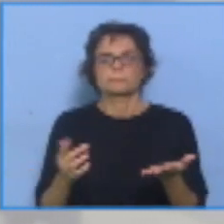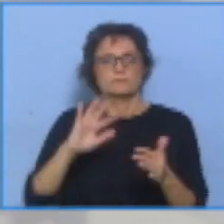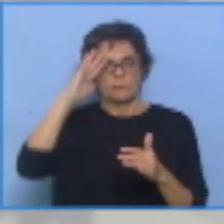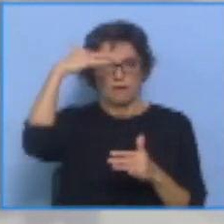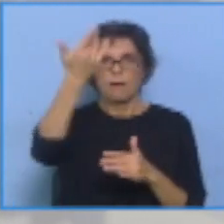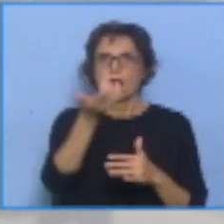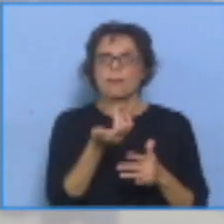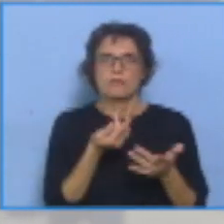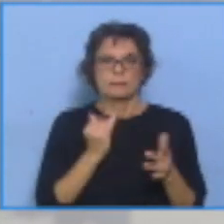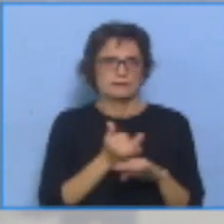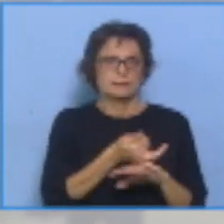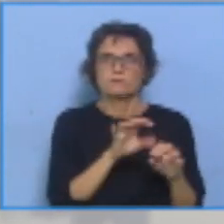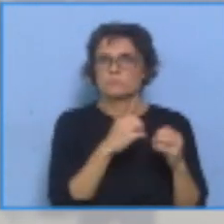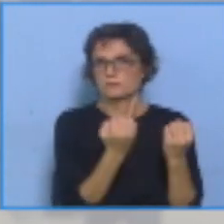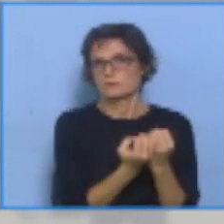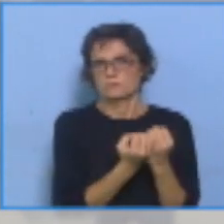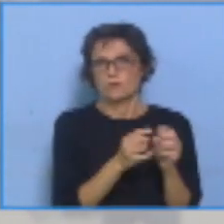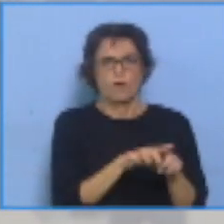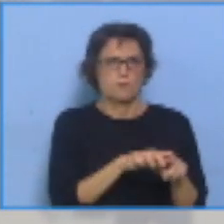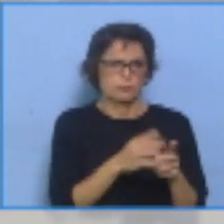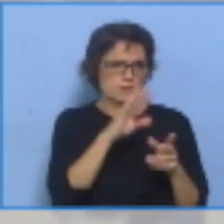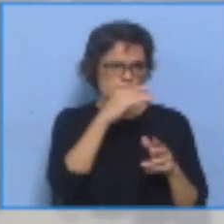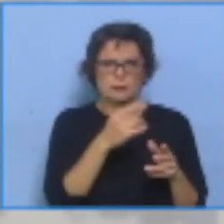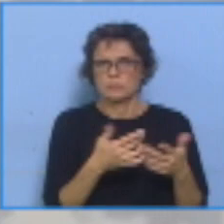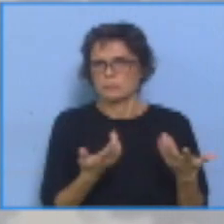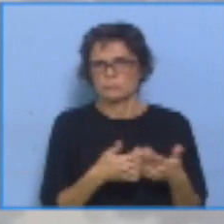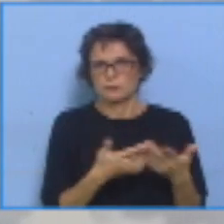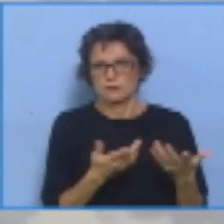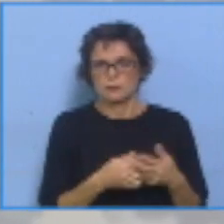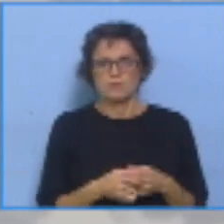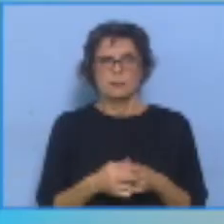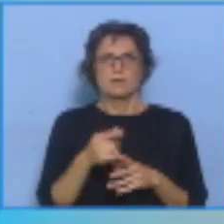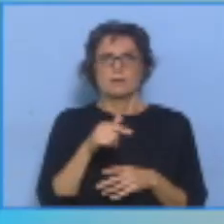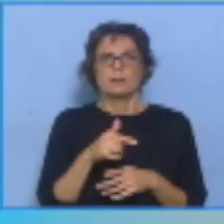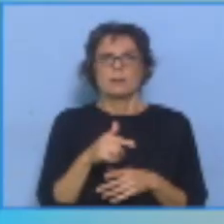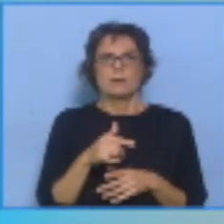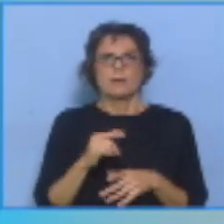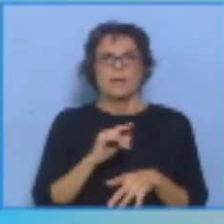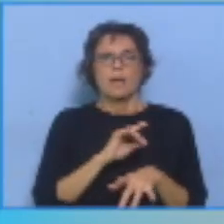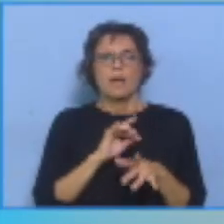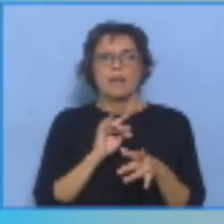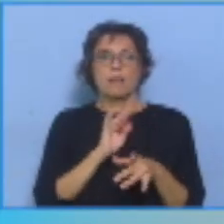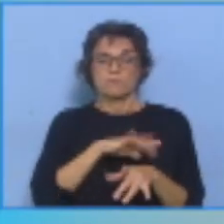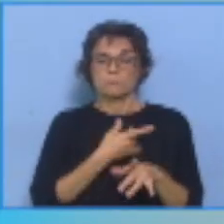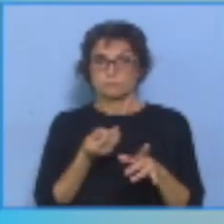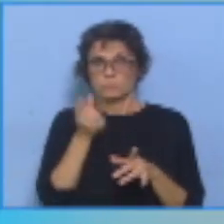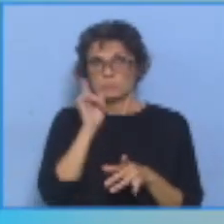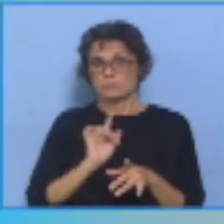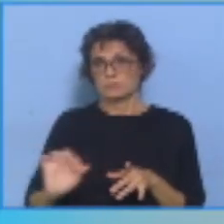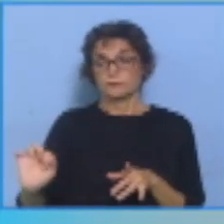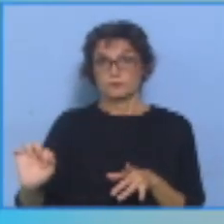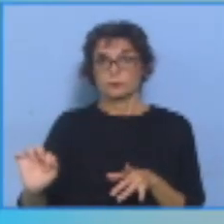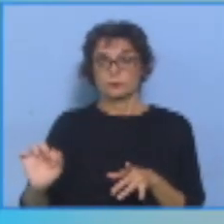dessa dimensão de intervenção social, política, cívica. Através da poesia da Sofia, nós, de alguma forma, podemos entender o mundo visto